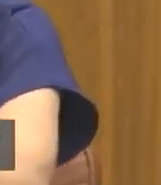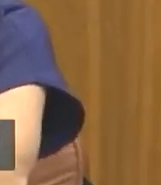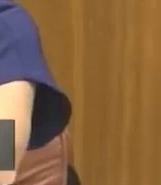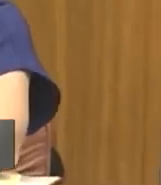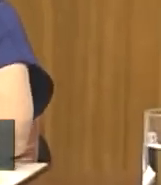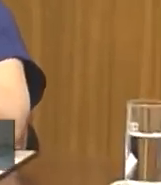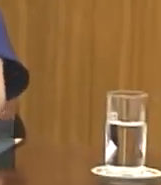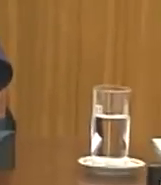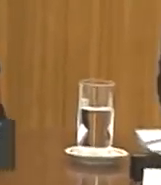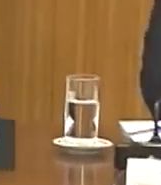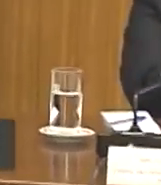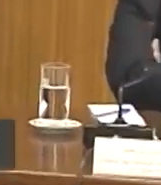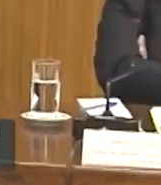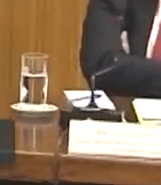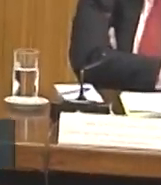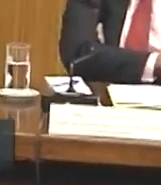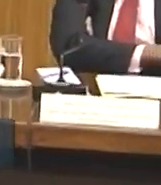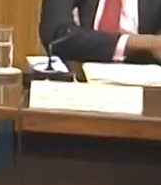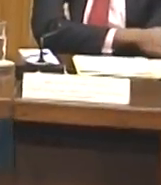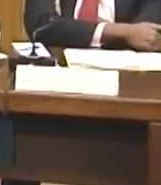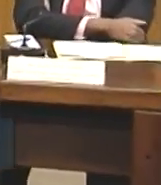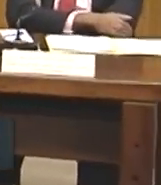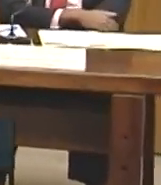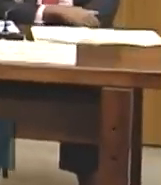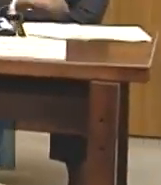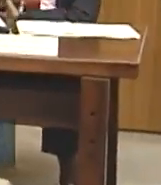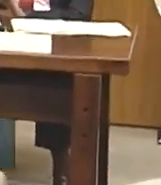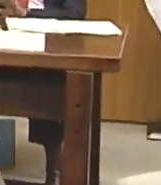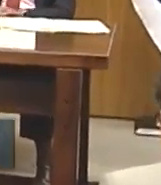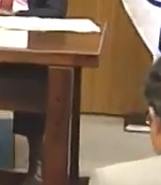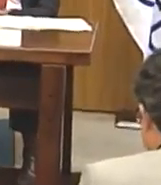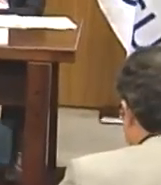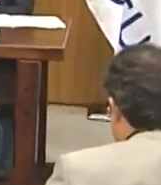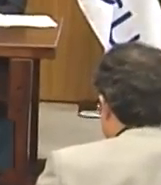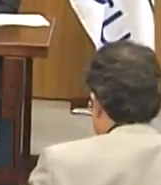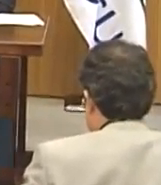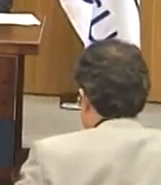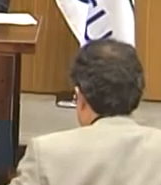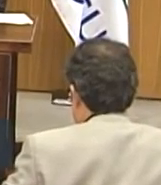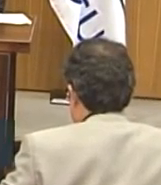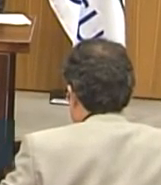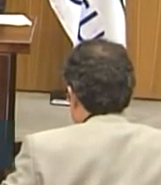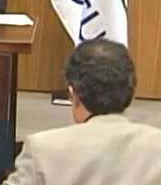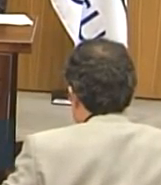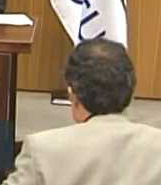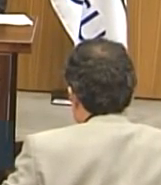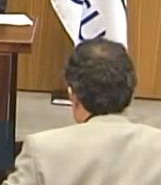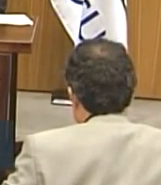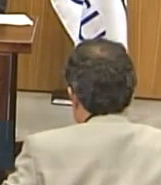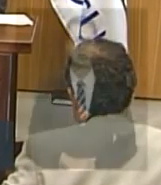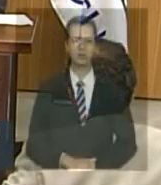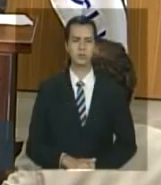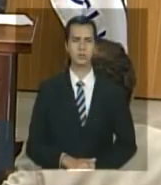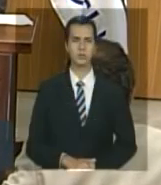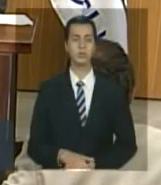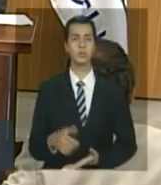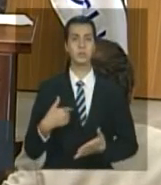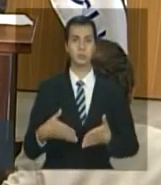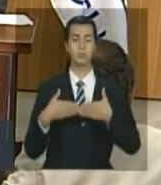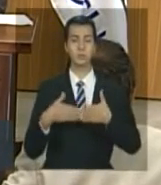Edgardo Loguercio, da agência chinesa Xinhua. Eu queria solicitar uma avaliação da atuação